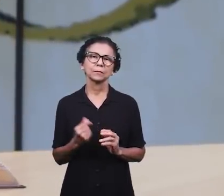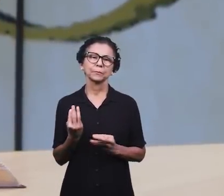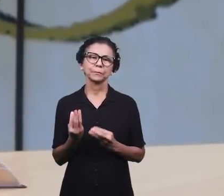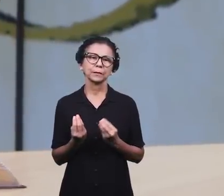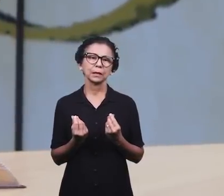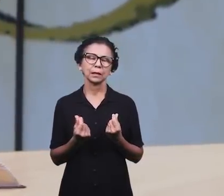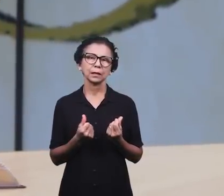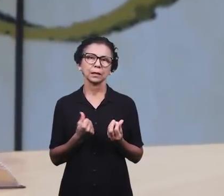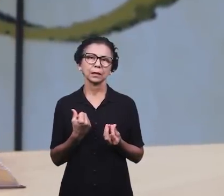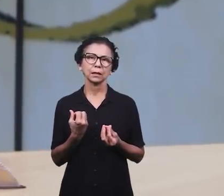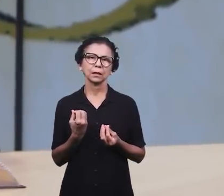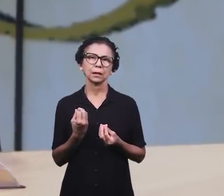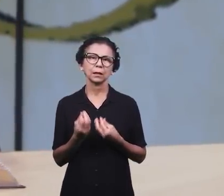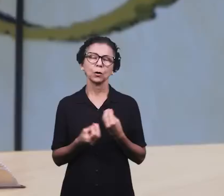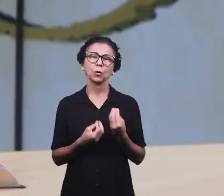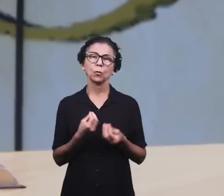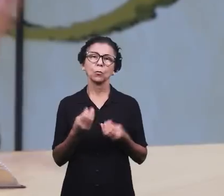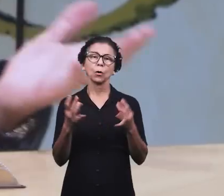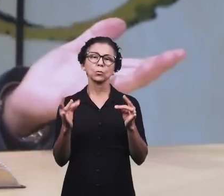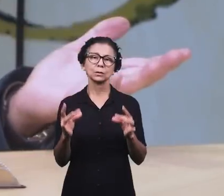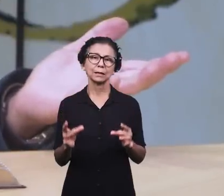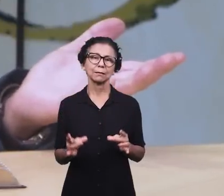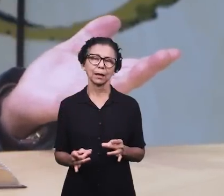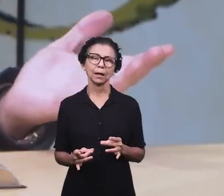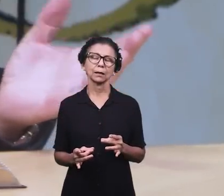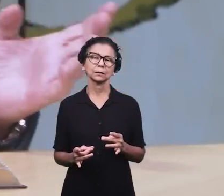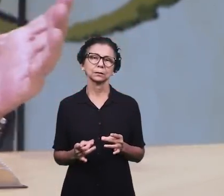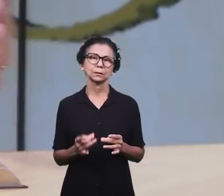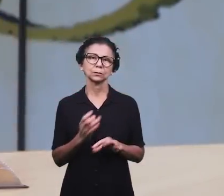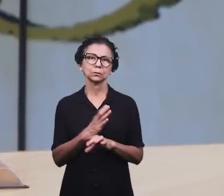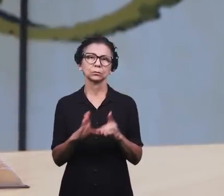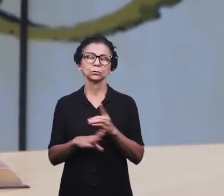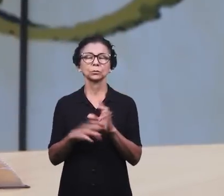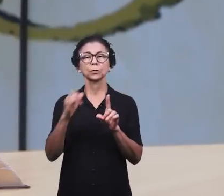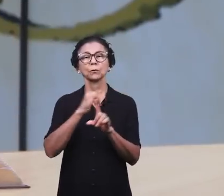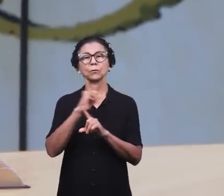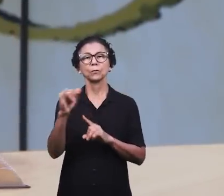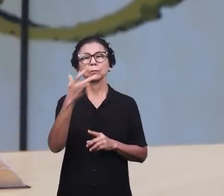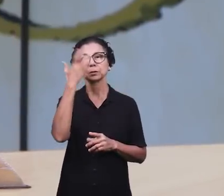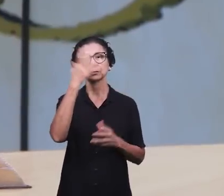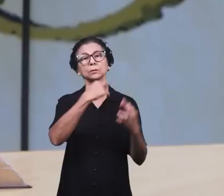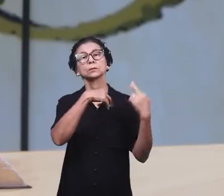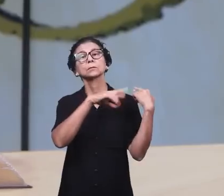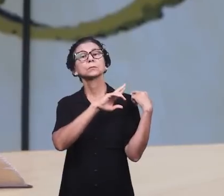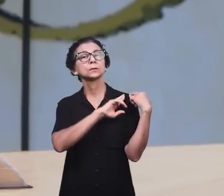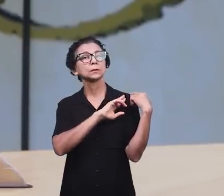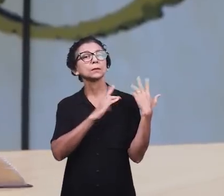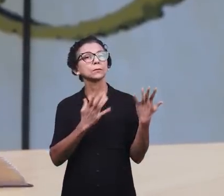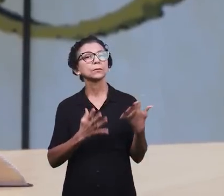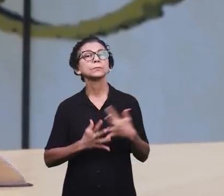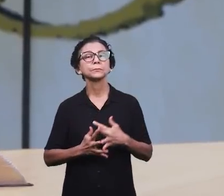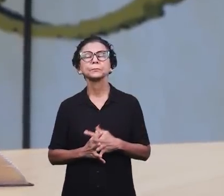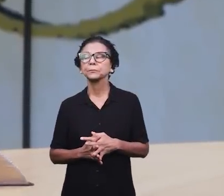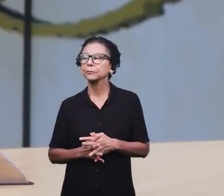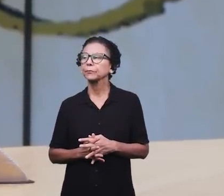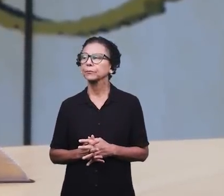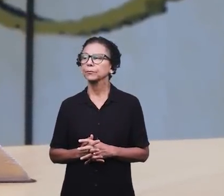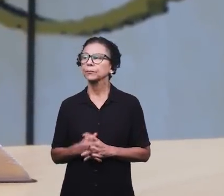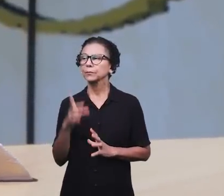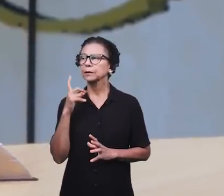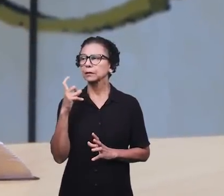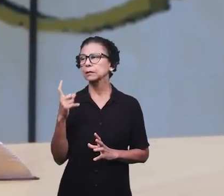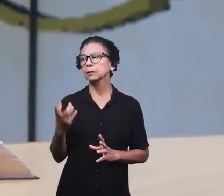o modus operandi, né, de um culto profético. Quem é responsável pelo culto profético em cada dia, né, dos cultos? Isso é bom. Esse